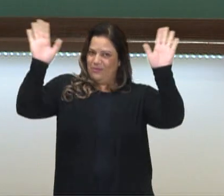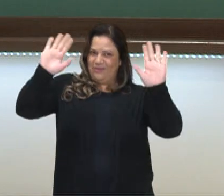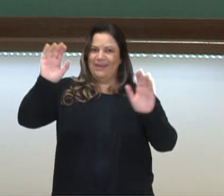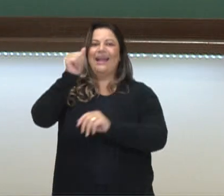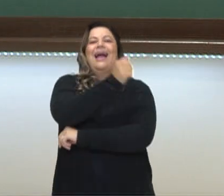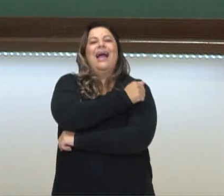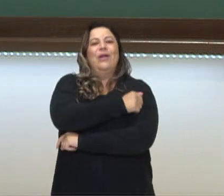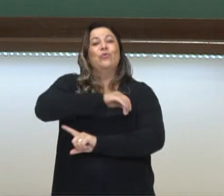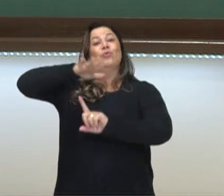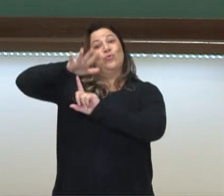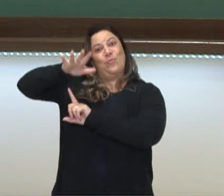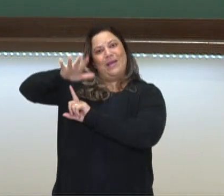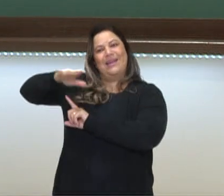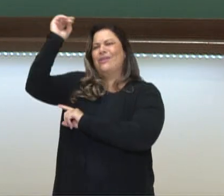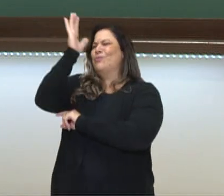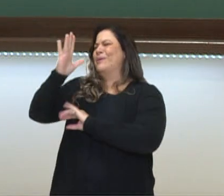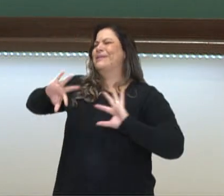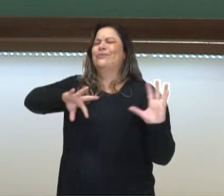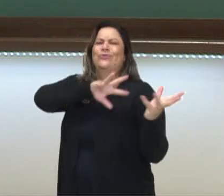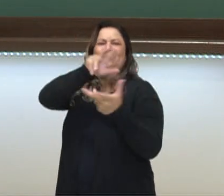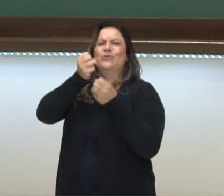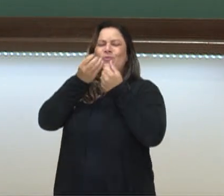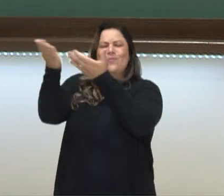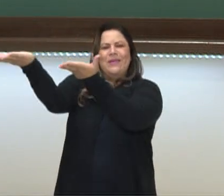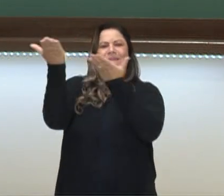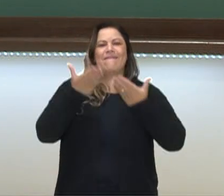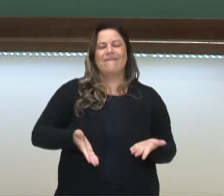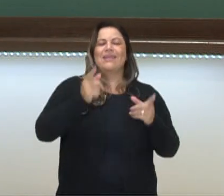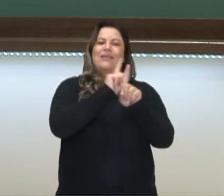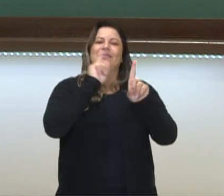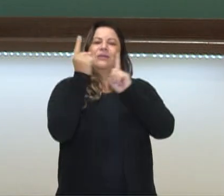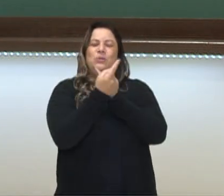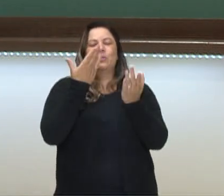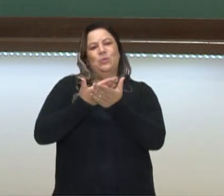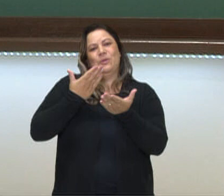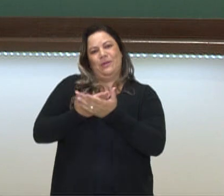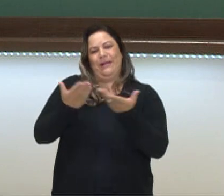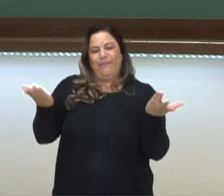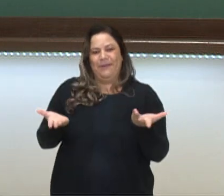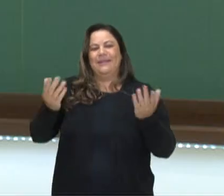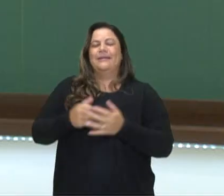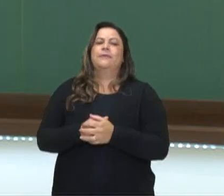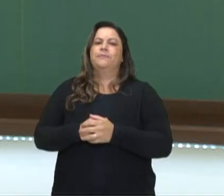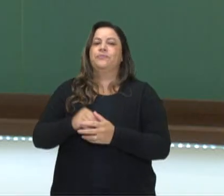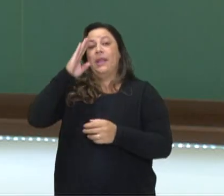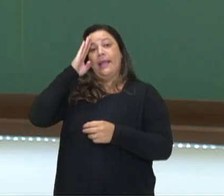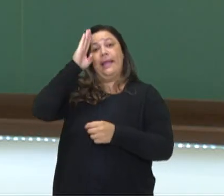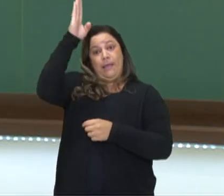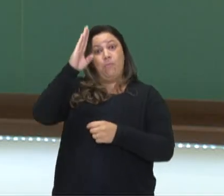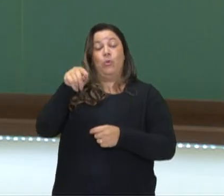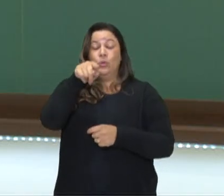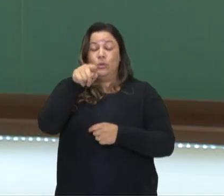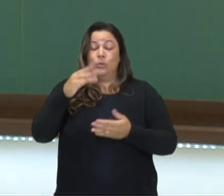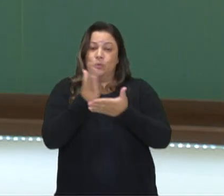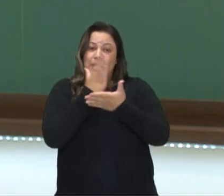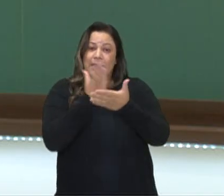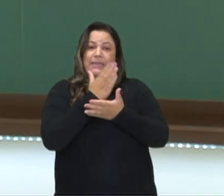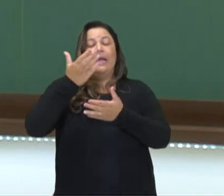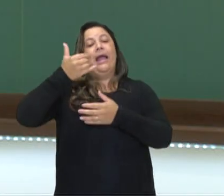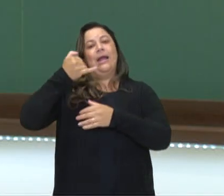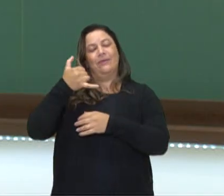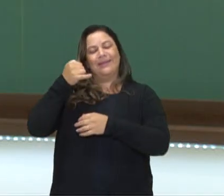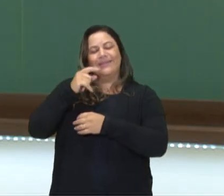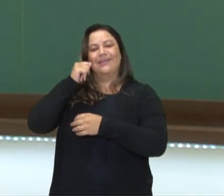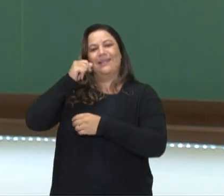Olá, estudante do estado do Paraná, do Brasil e do mundo, bem-vindo à nossa aula de Geografia do programa Aula Paraná. É fundamental que você tenha caderno, caneta, lápis